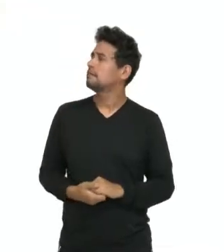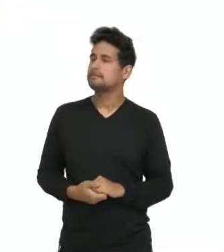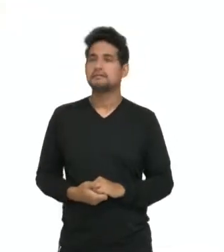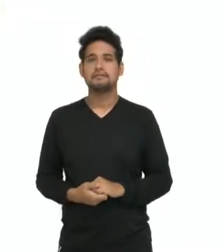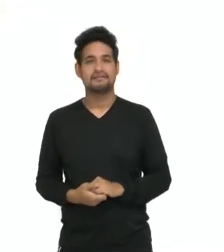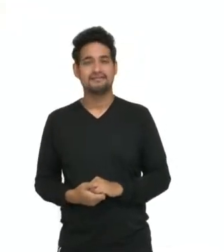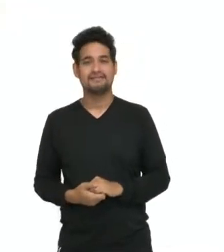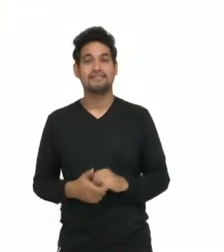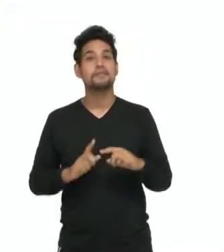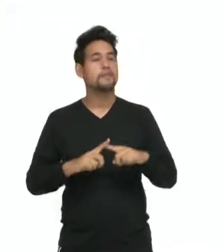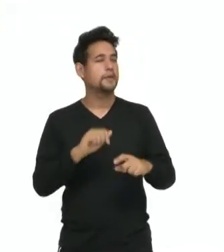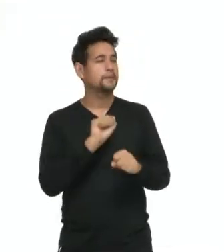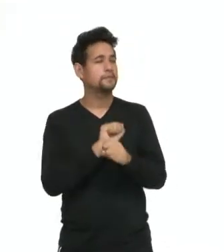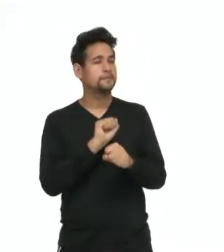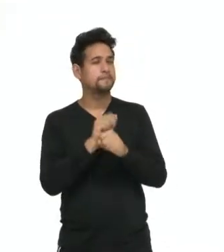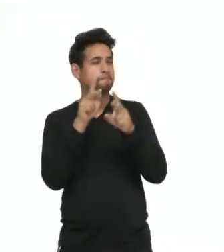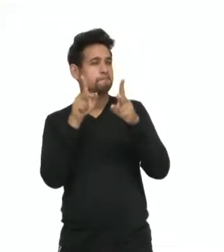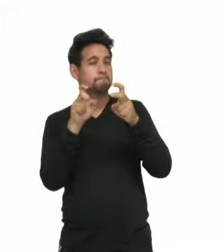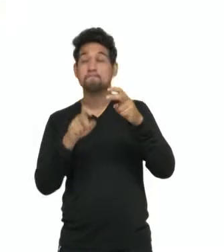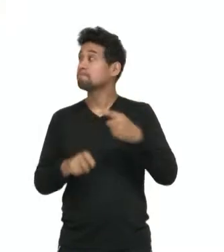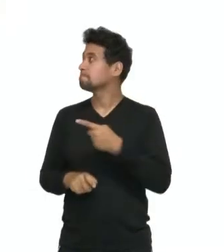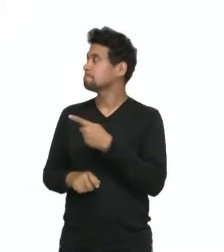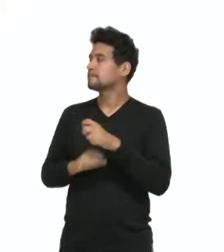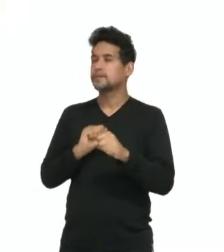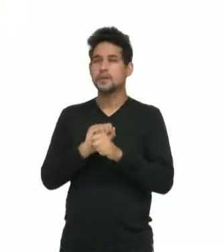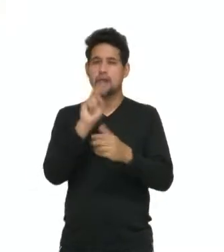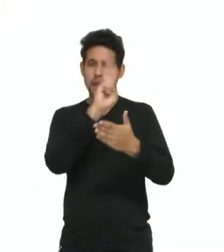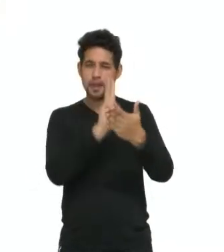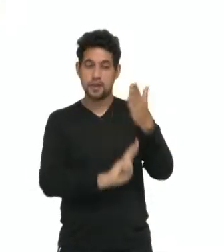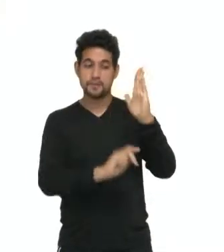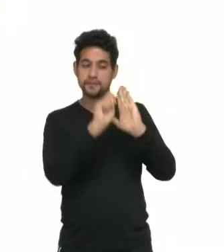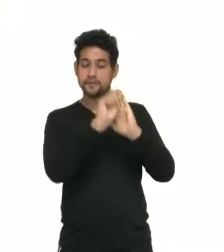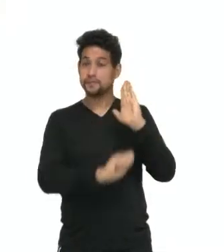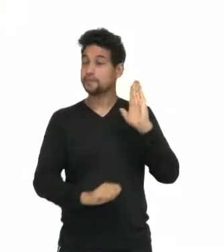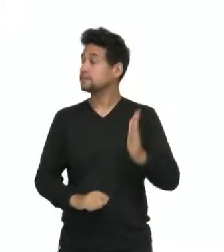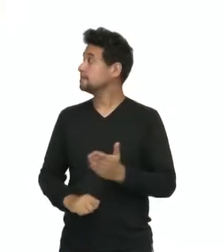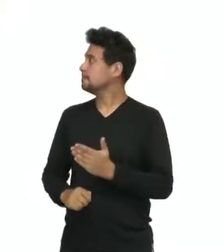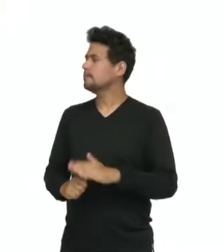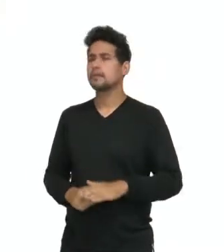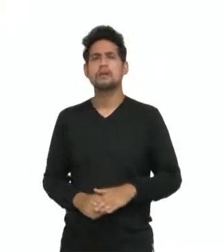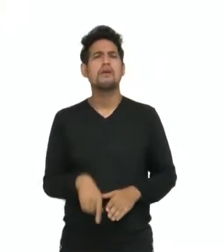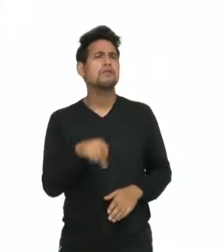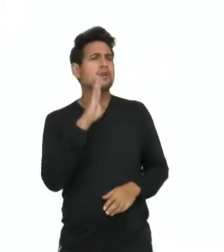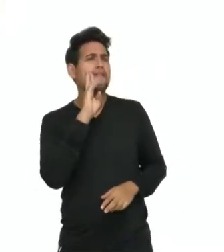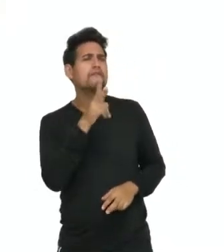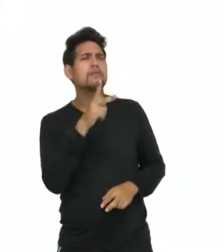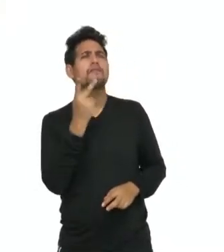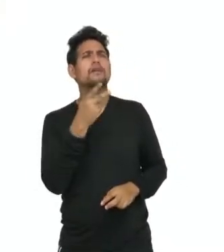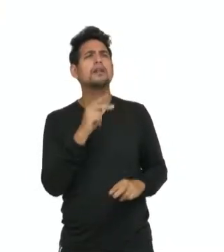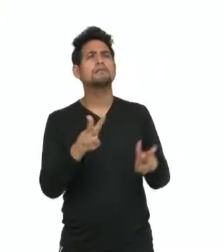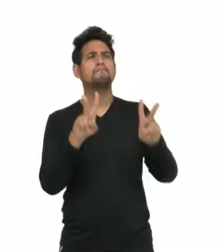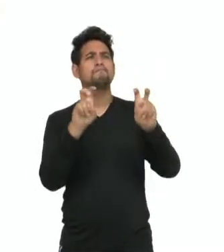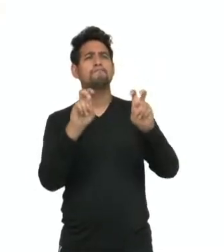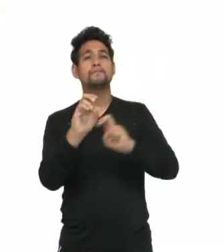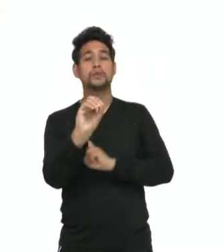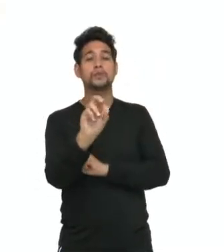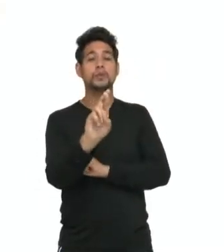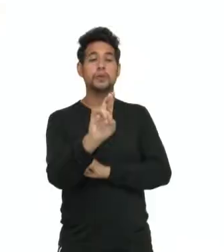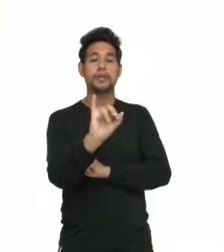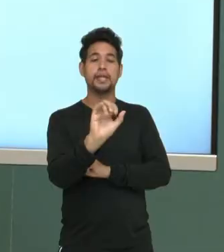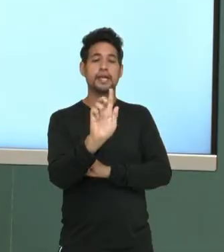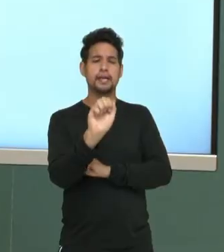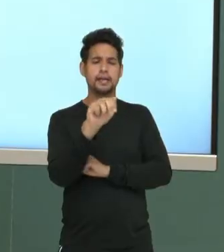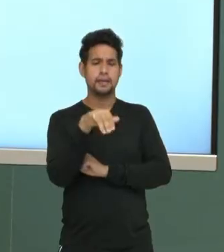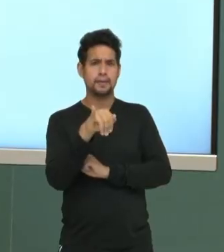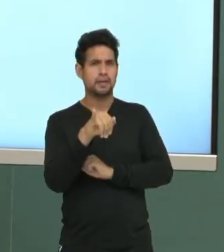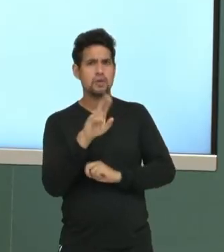Ah, enquanto você repara bem na imagem, eu vou ler o texto para você. Você já ouviu falar em origami?